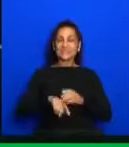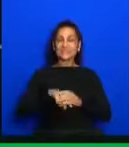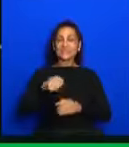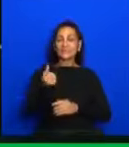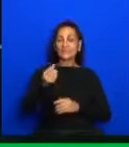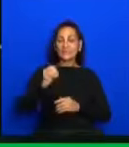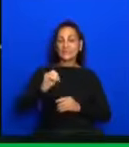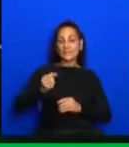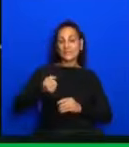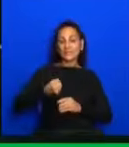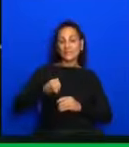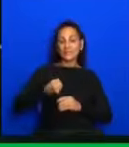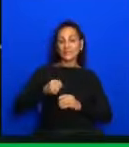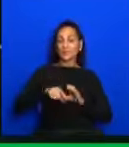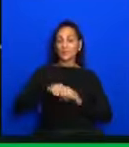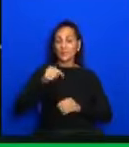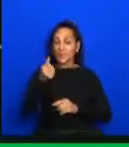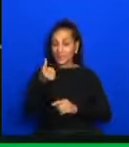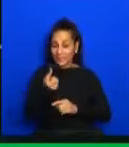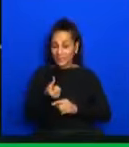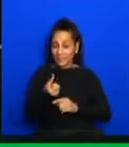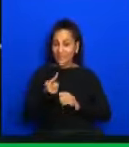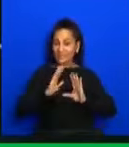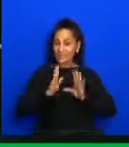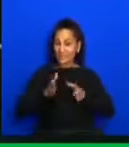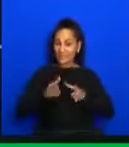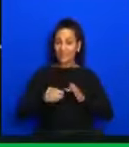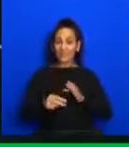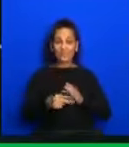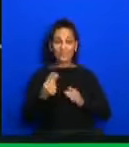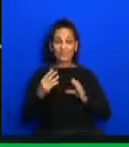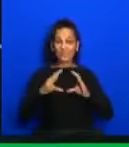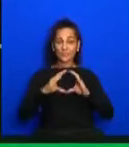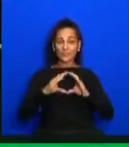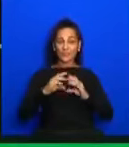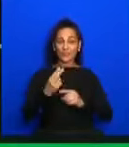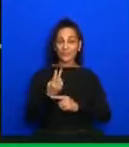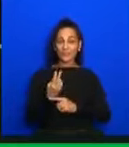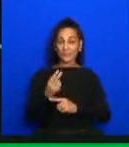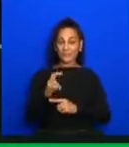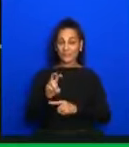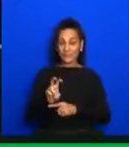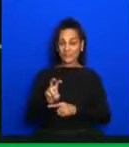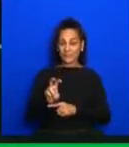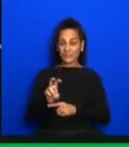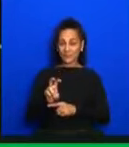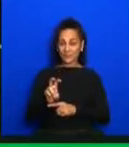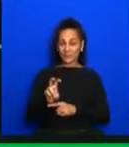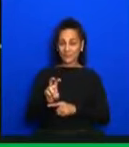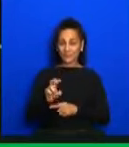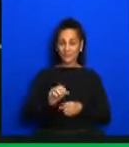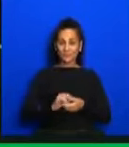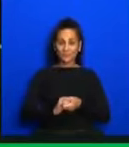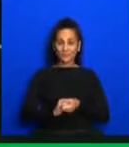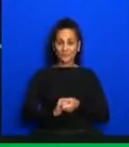São 60 números, a gente sorteia 6. Já temos a segunda bola, que é o número